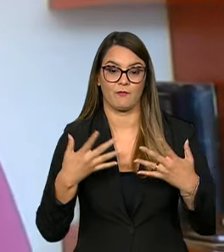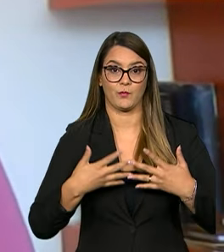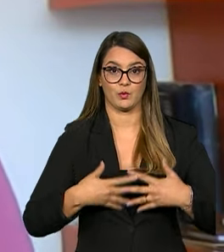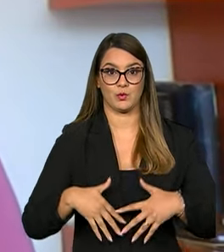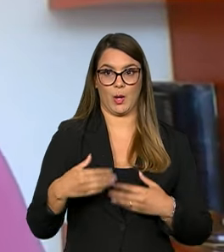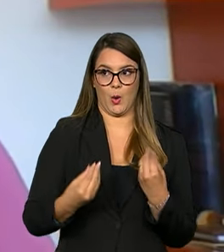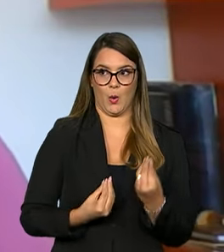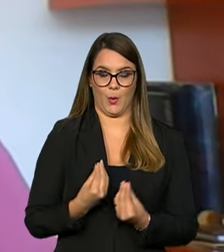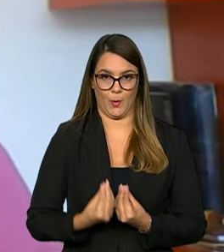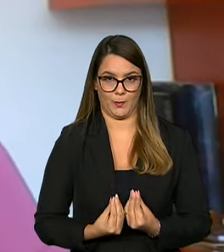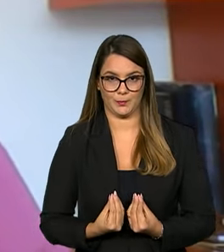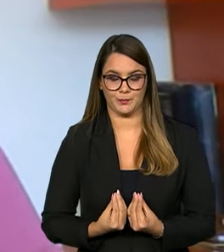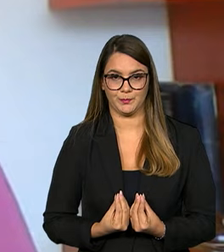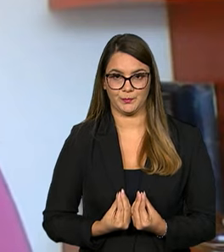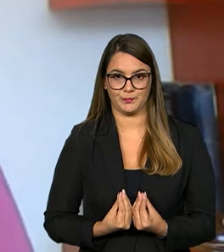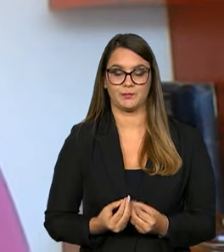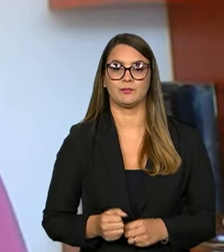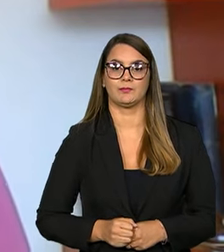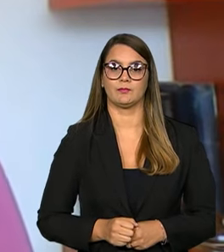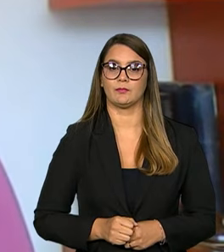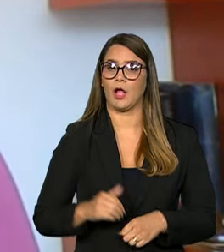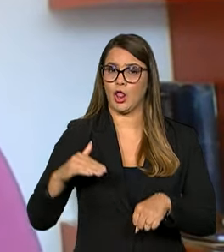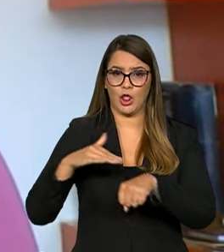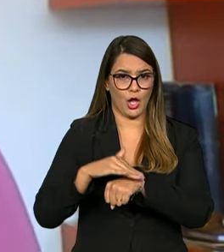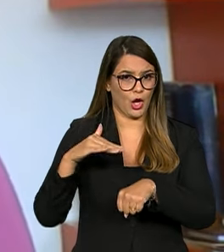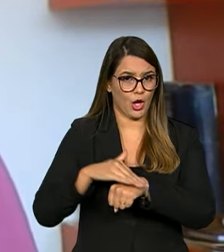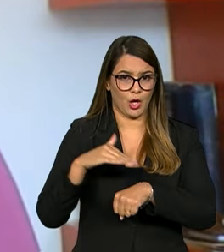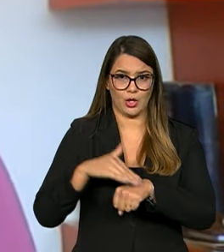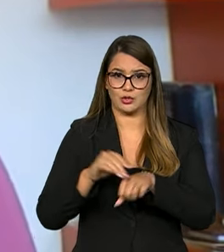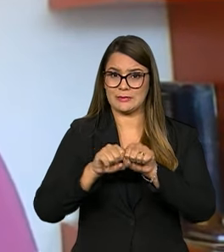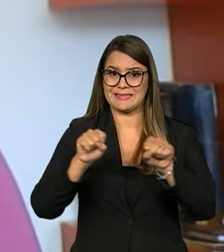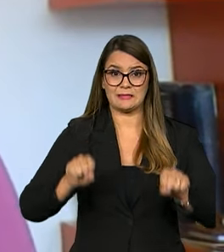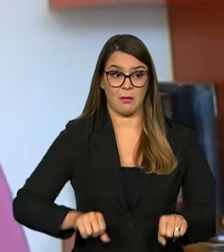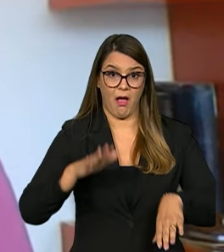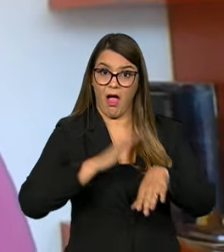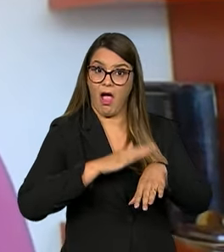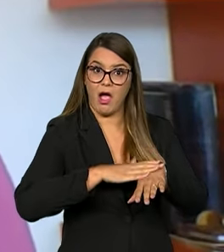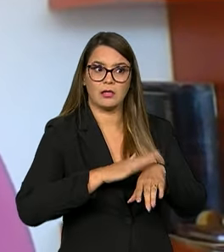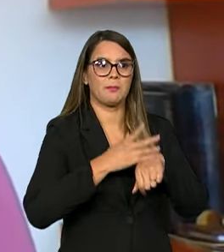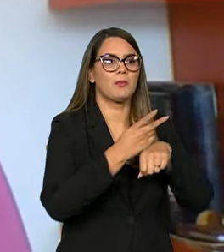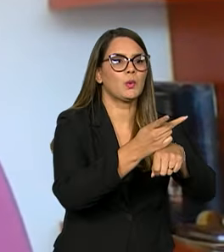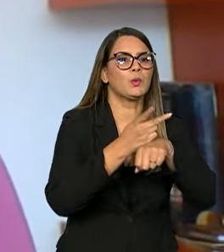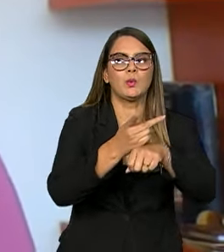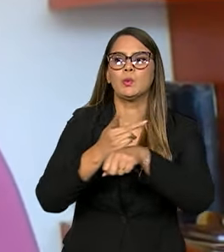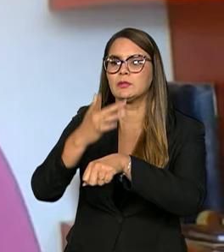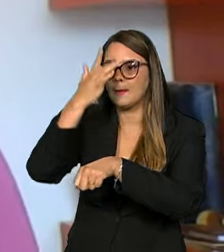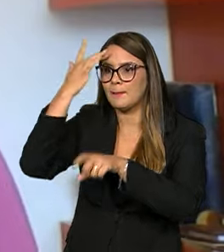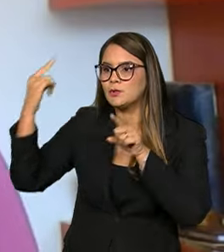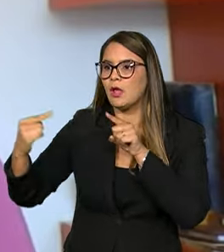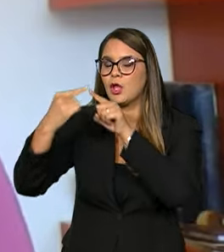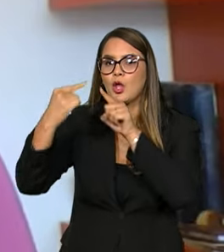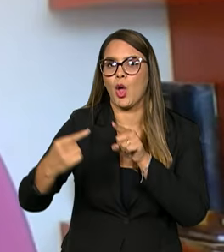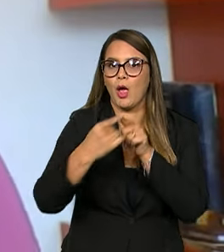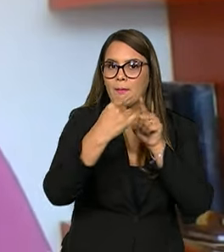seguinte forma. Todas as noites, o sistema, de forma automática, busca pretendentes habilitados, ou seja, quem